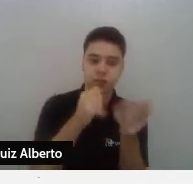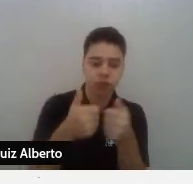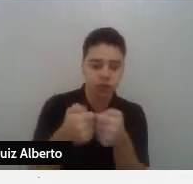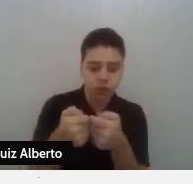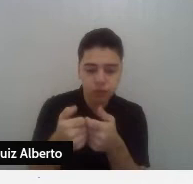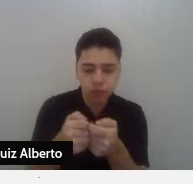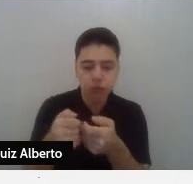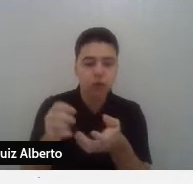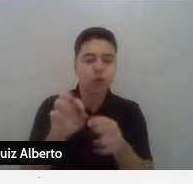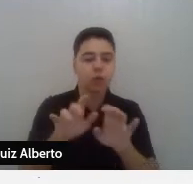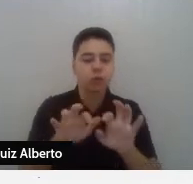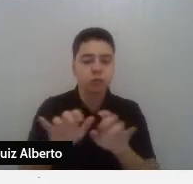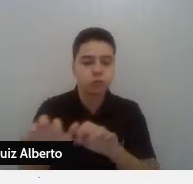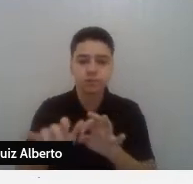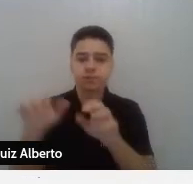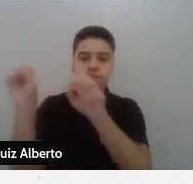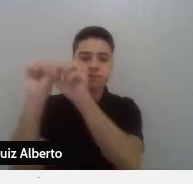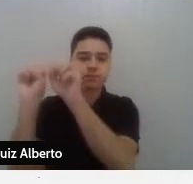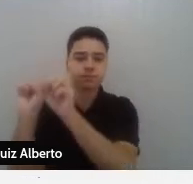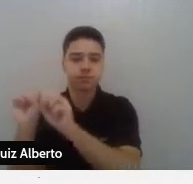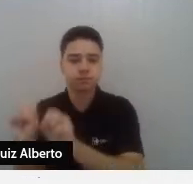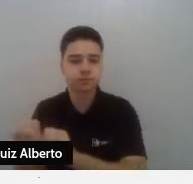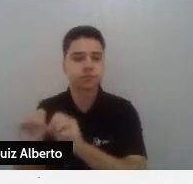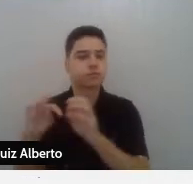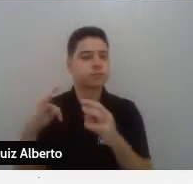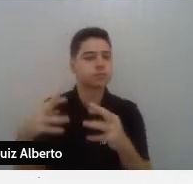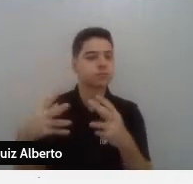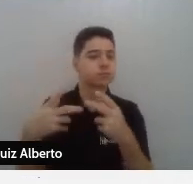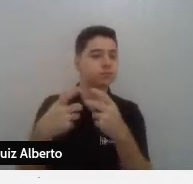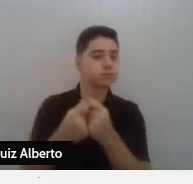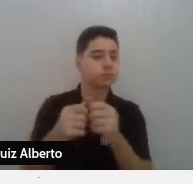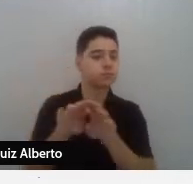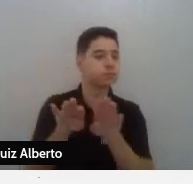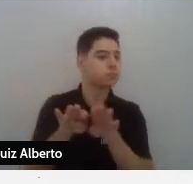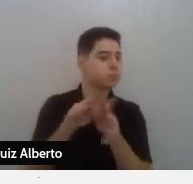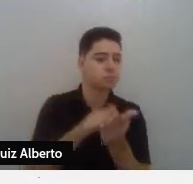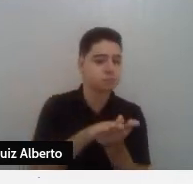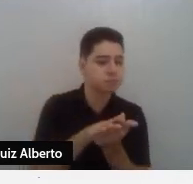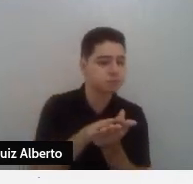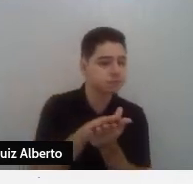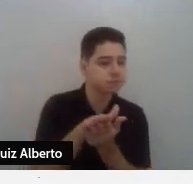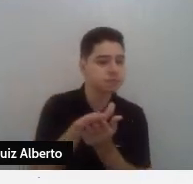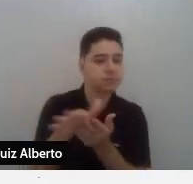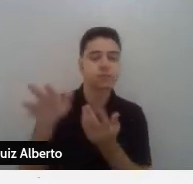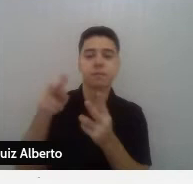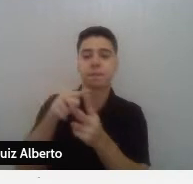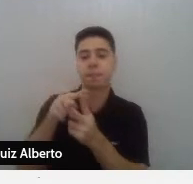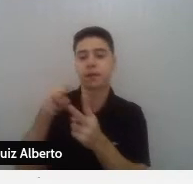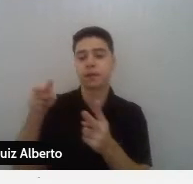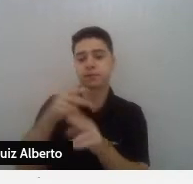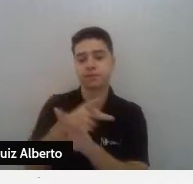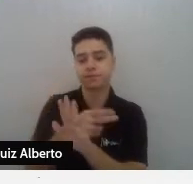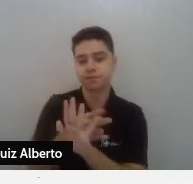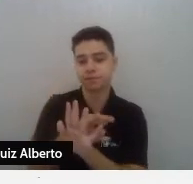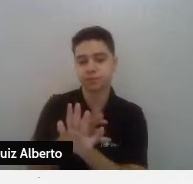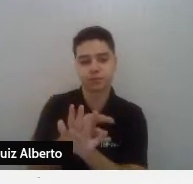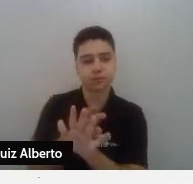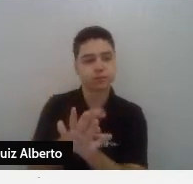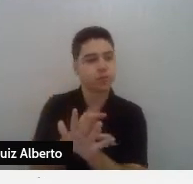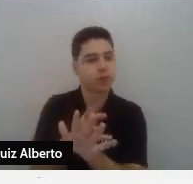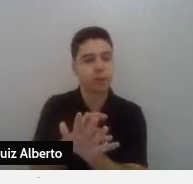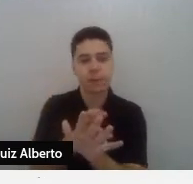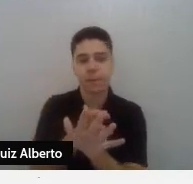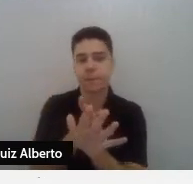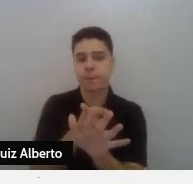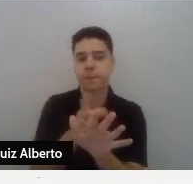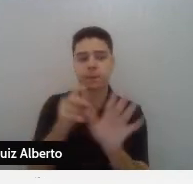softwares, como impressões digitais. Então, é uma gama muito grande